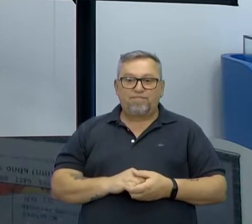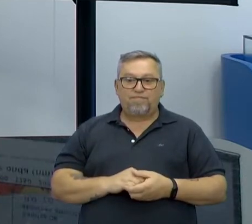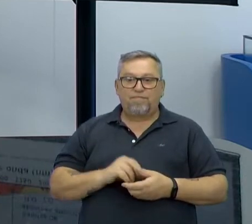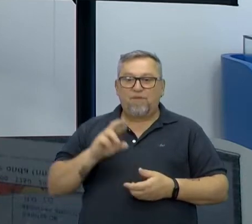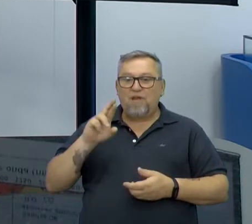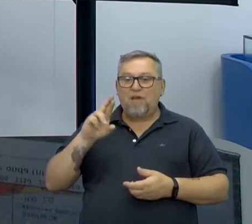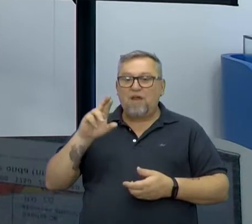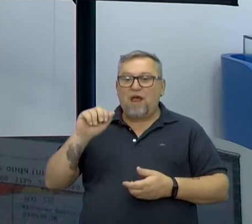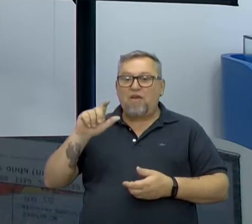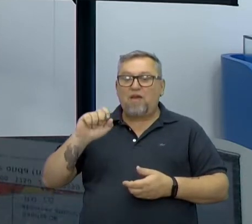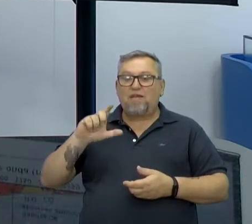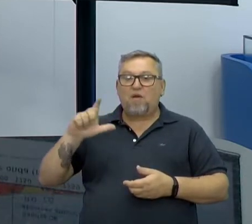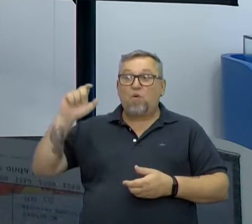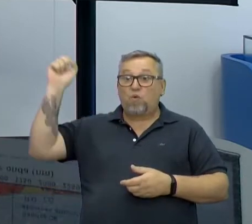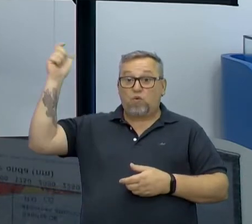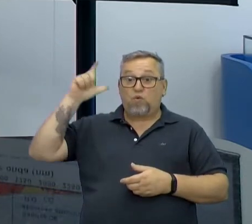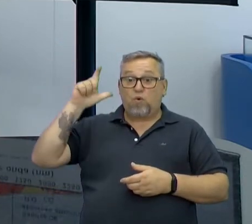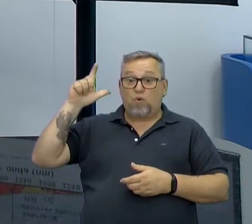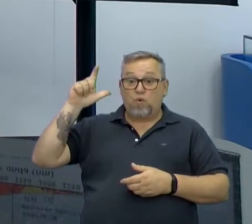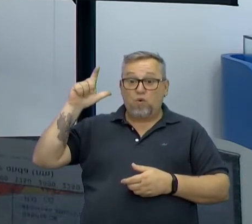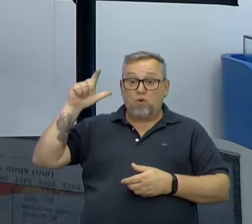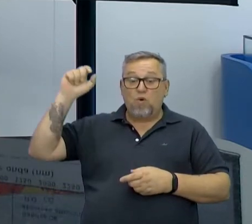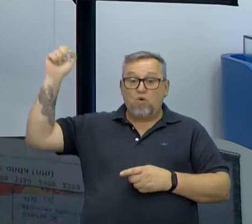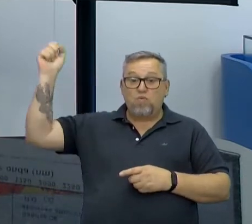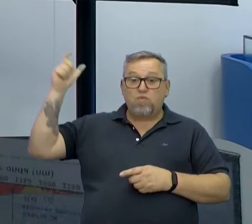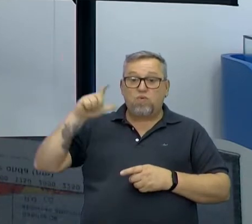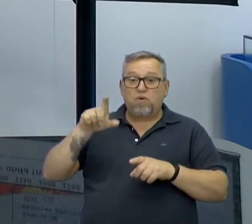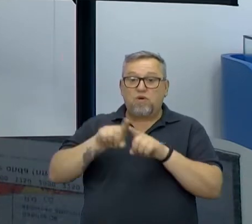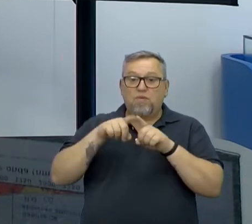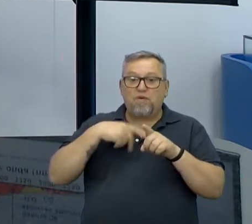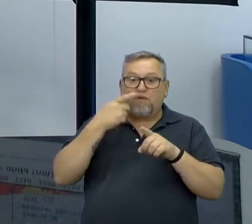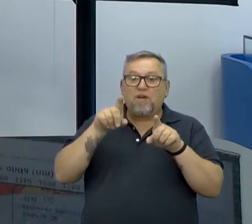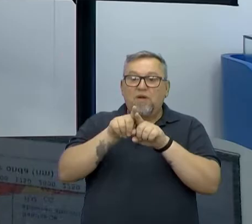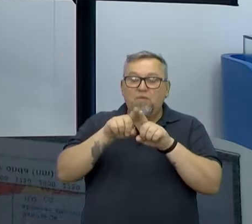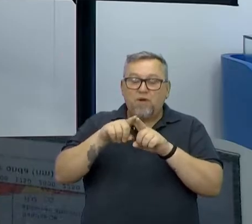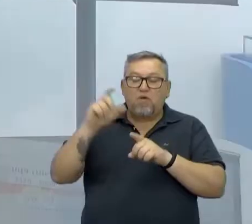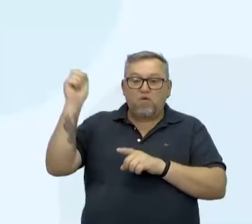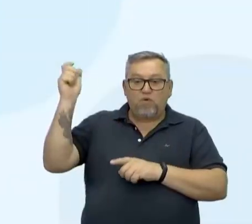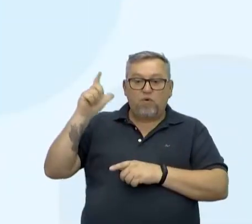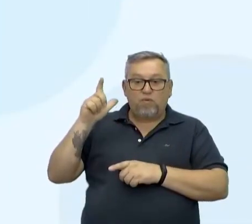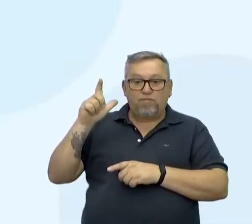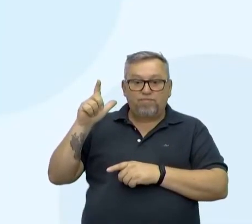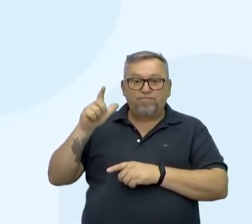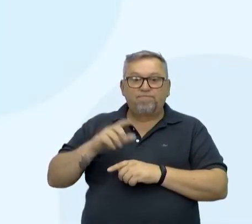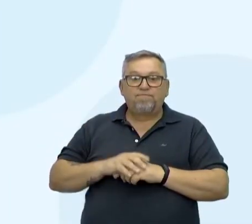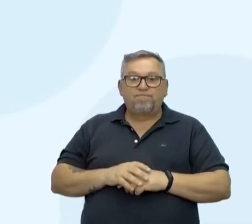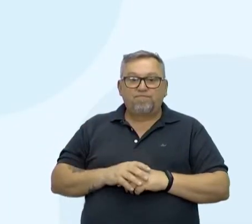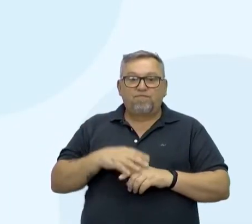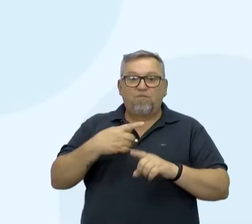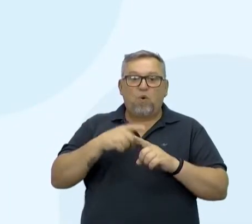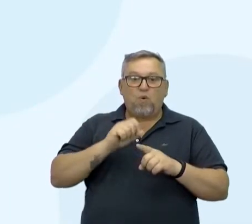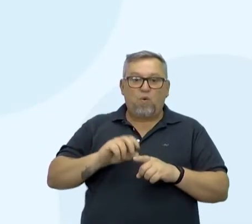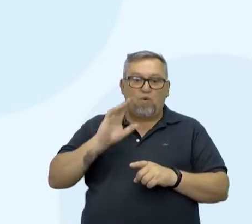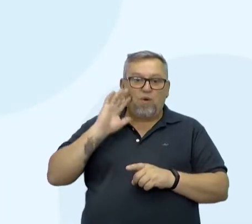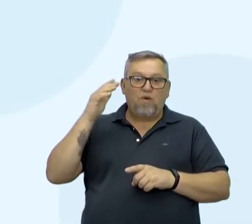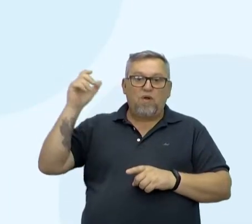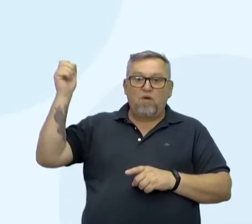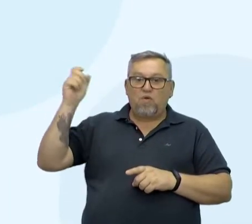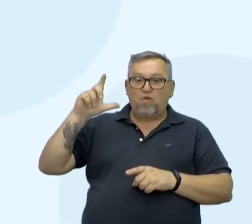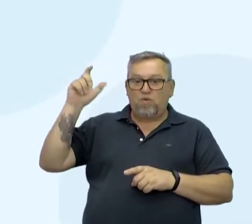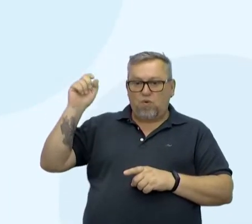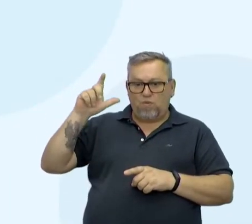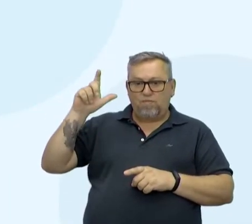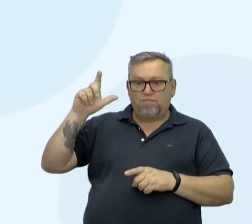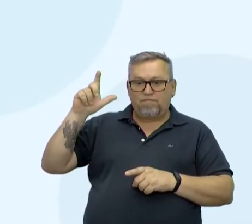Radiação solar. Quando eu falo de radiação eletromagnética, é bom falar da radiação solar, né? No caso, porque o Sol, uma estrela, está